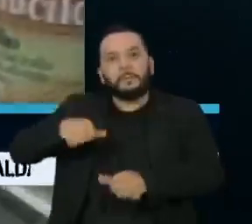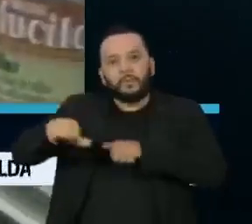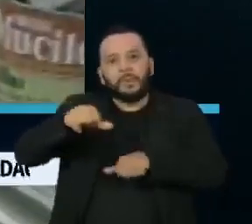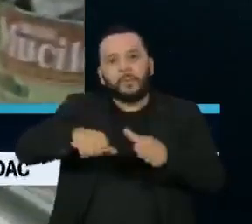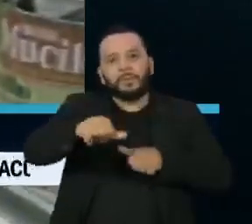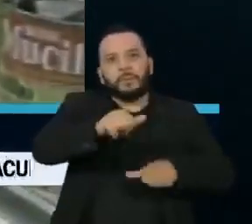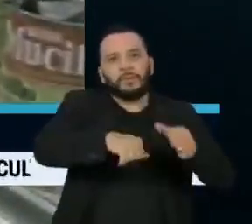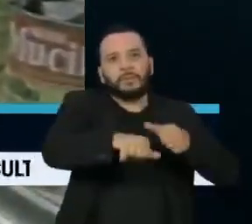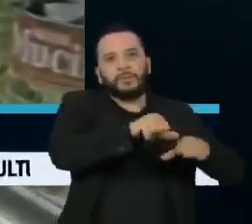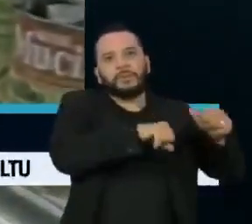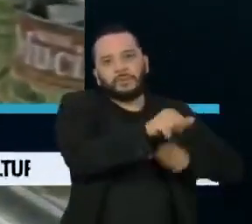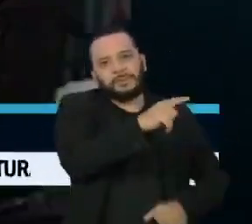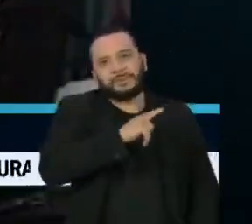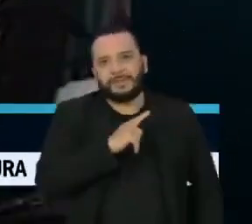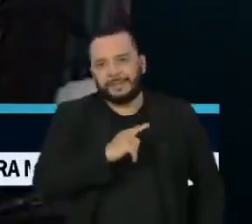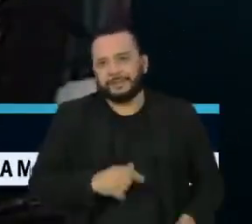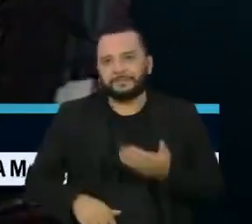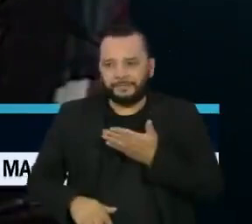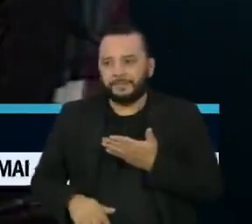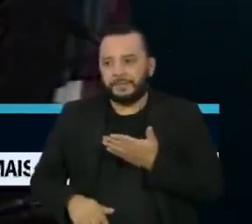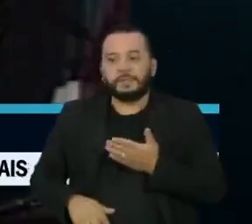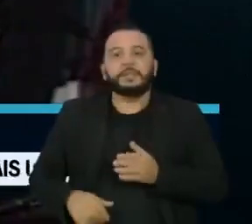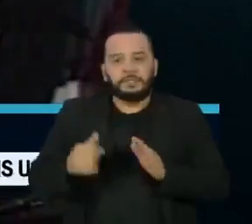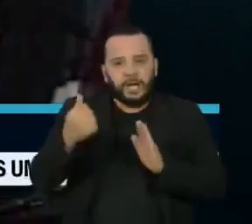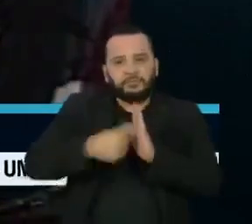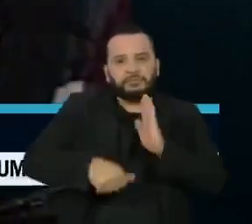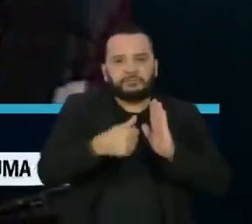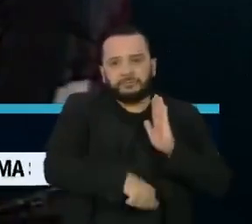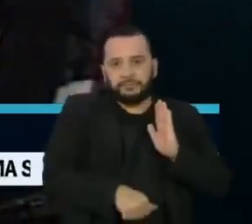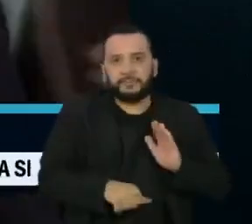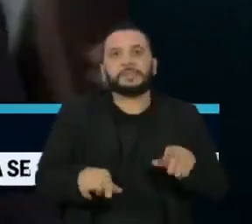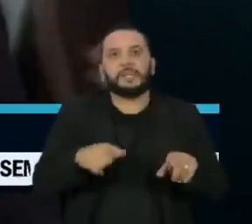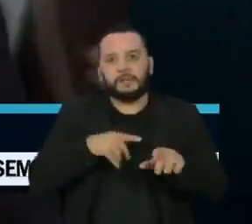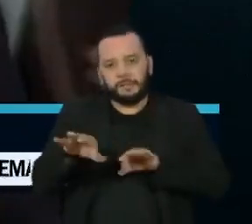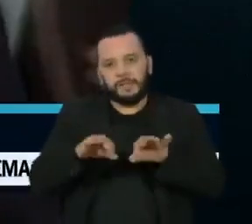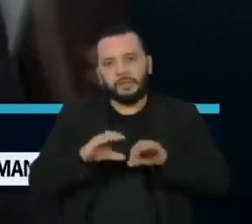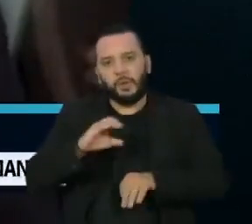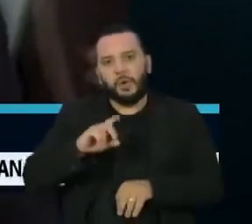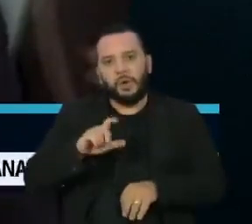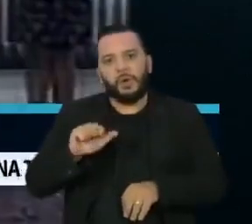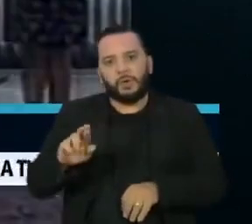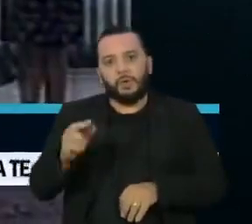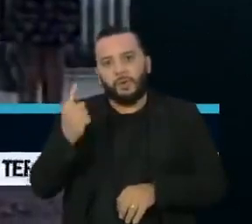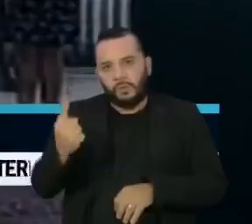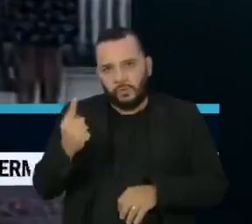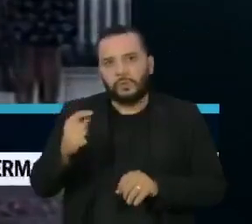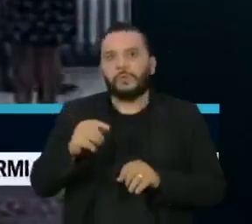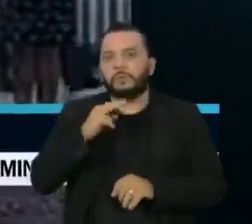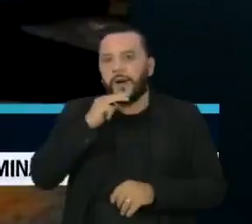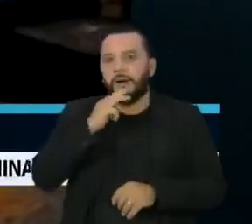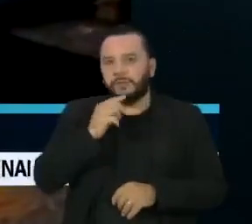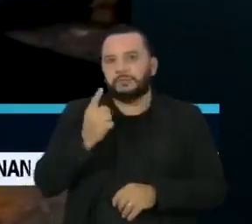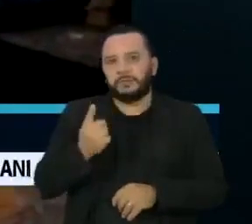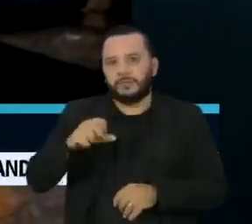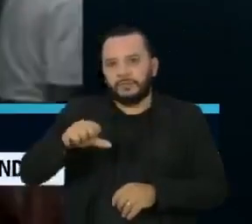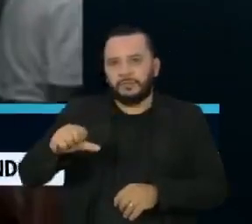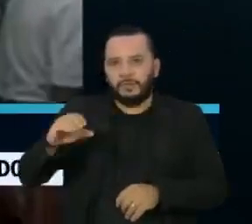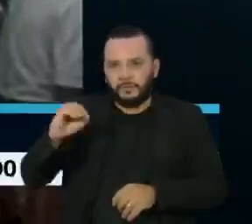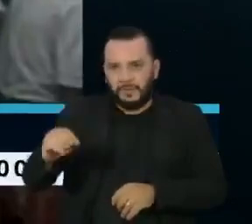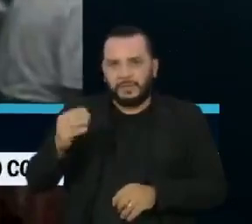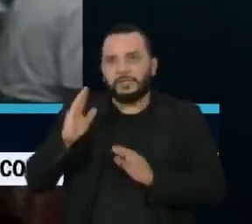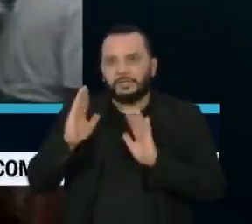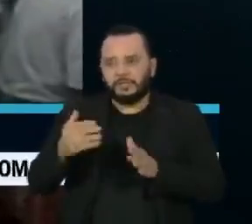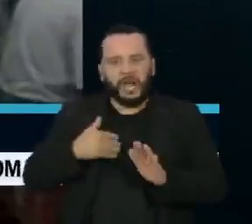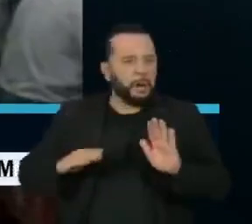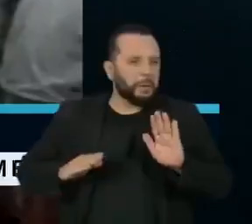freneticamente. Às vésperas do Plano Collor 1, em apenas um mês, março de 1990, a